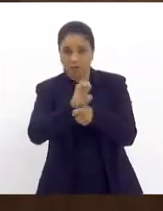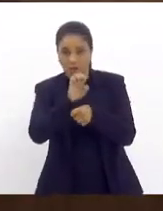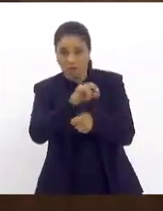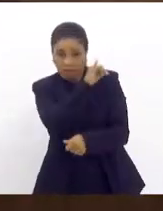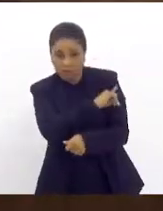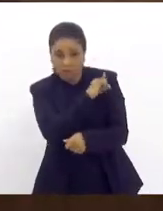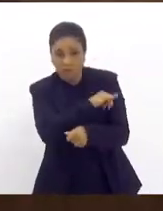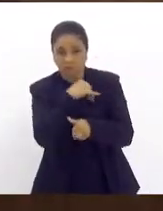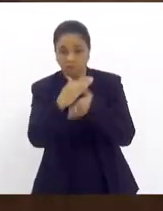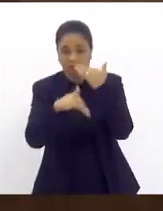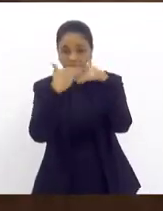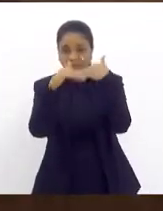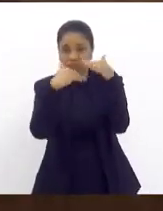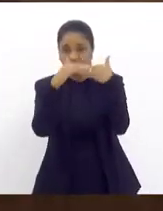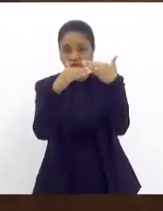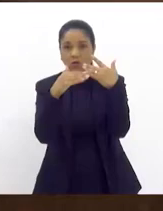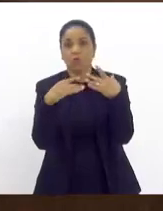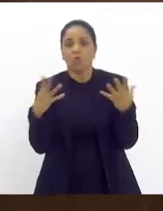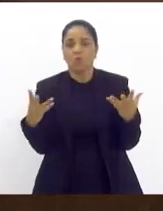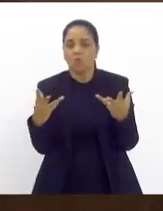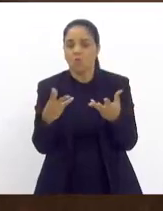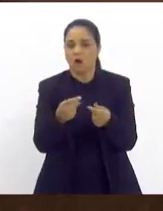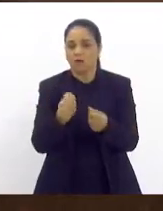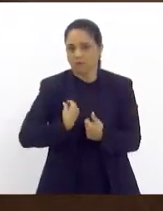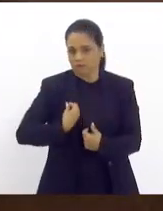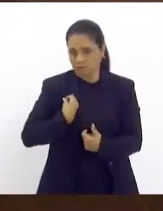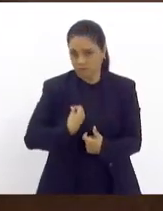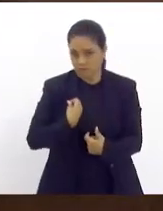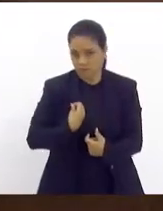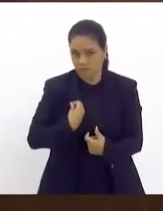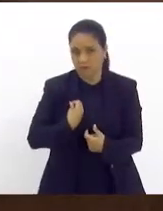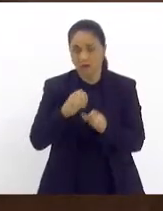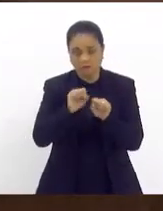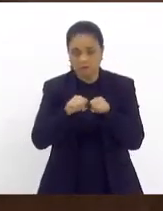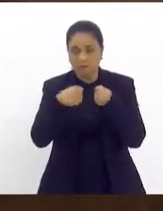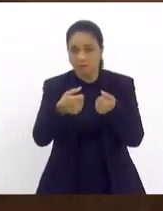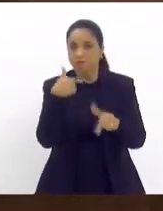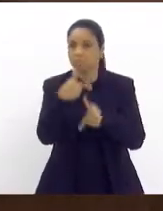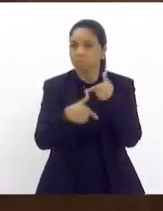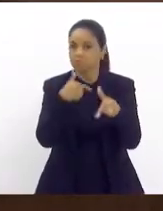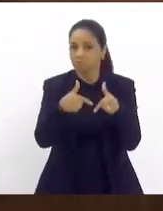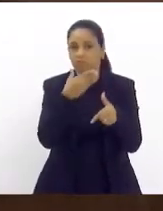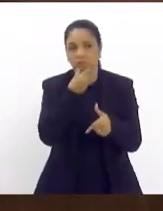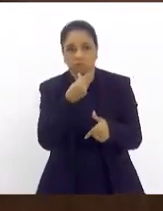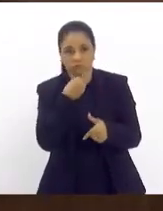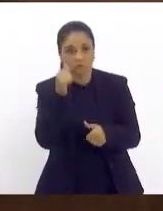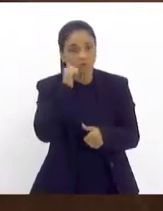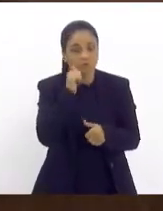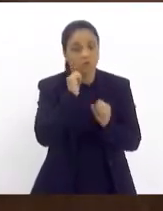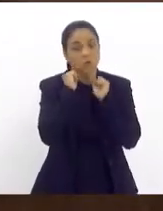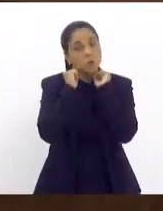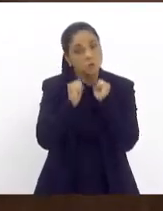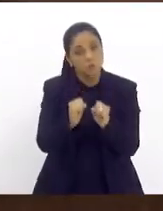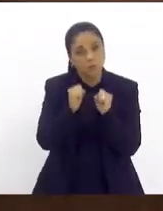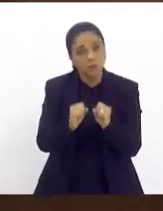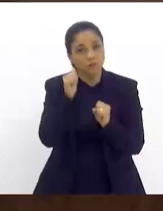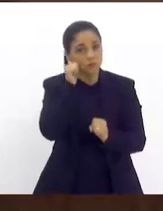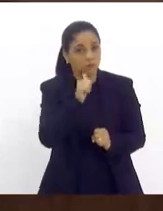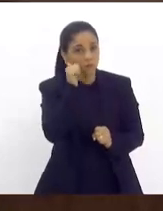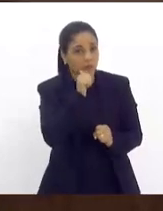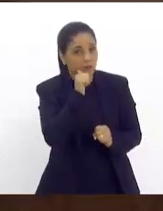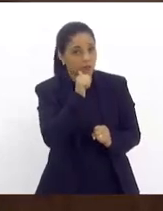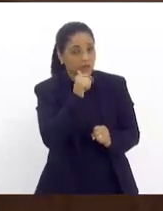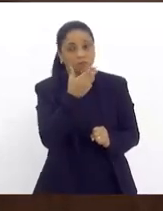avançado da saltos de qualidade a defesa das trabalhadoras e dos trabalhadores o empoderamento dessas trabalhadoras